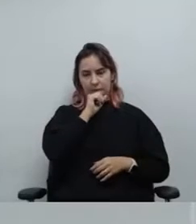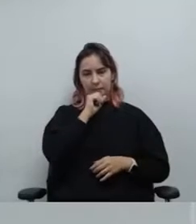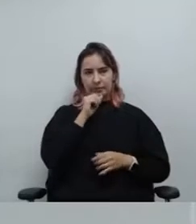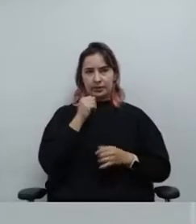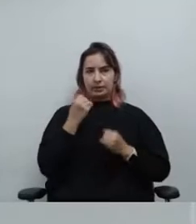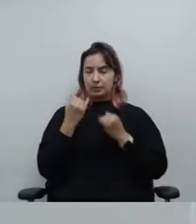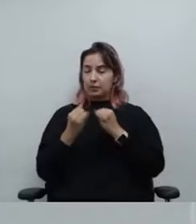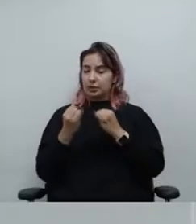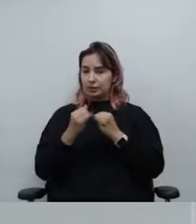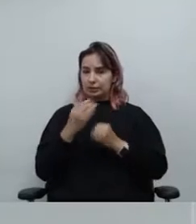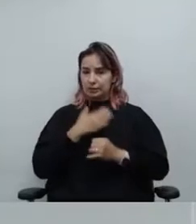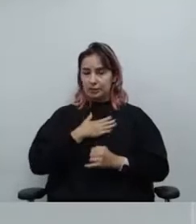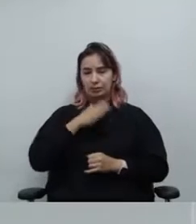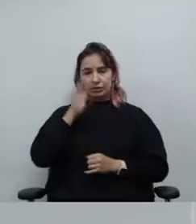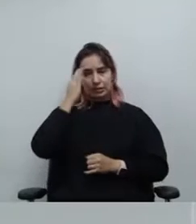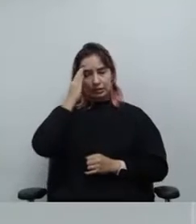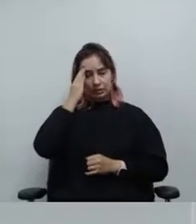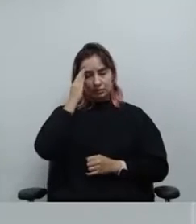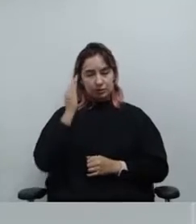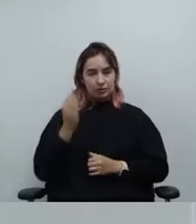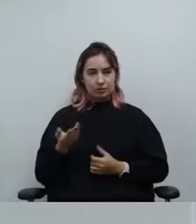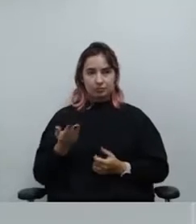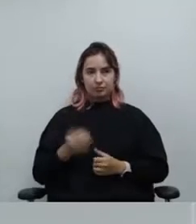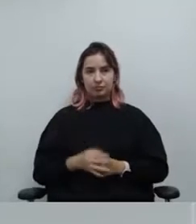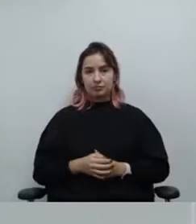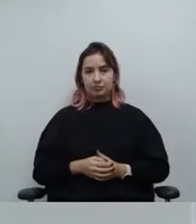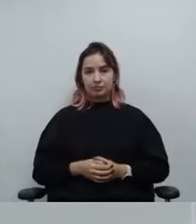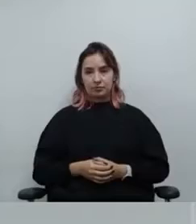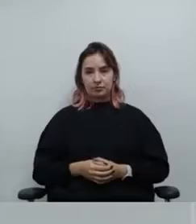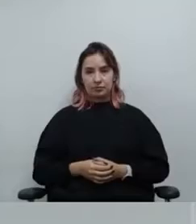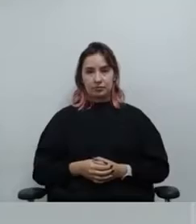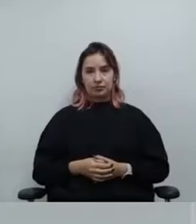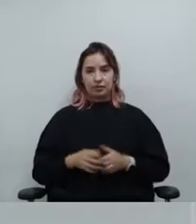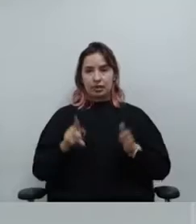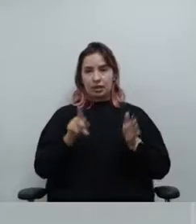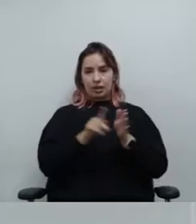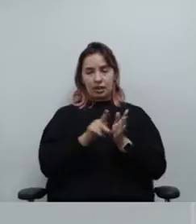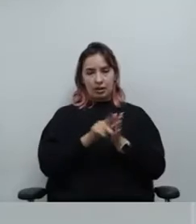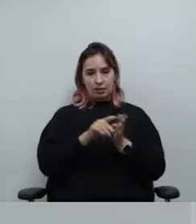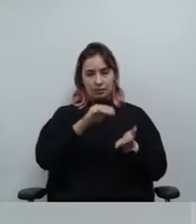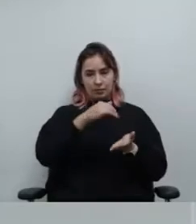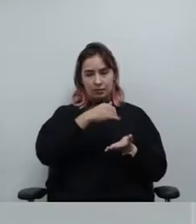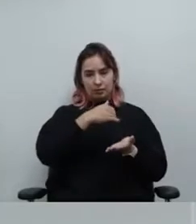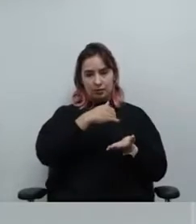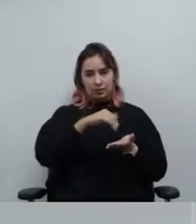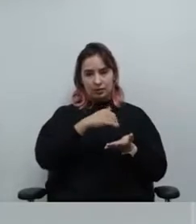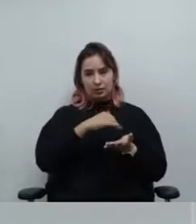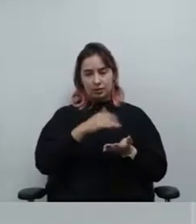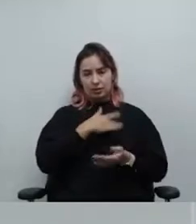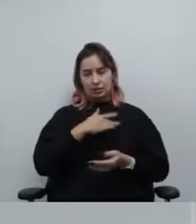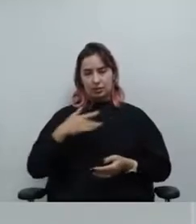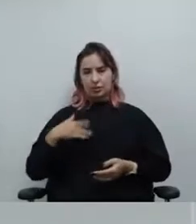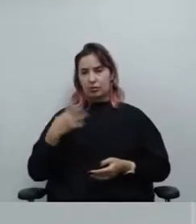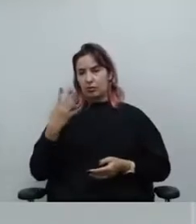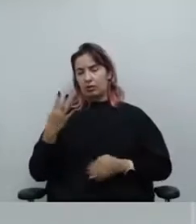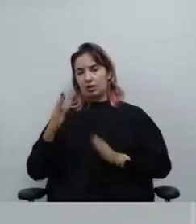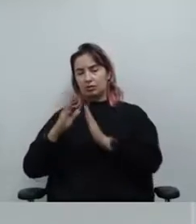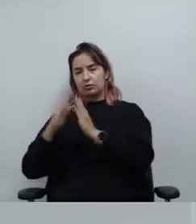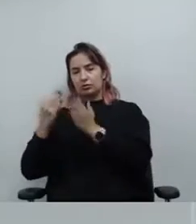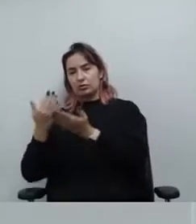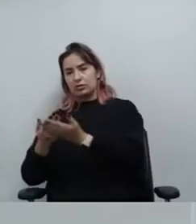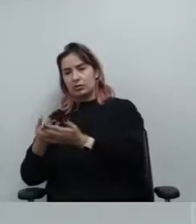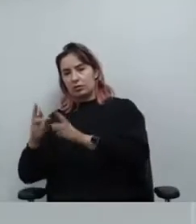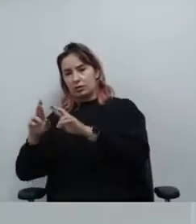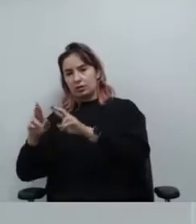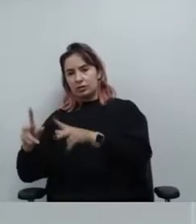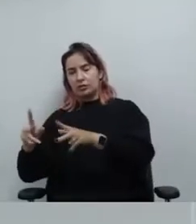que é esse o entendimento que está pacificado. A própria Secretaria de Educação, 4 escolas diferentes